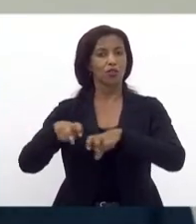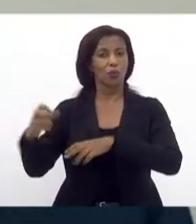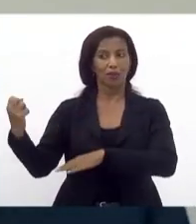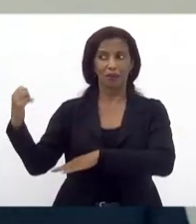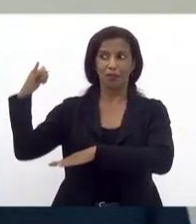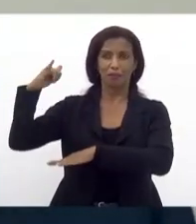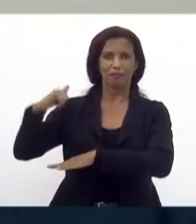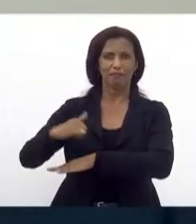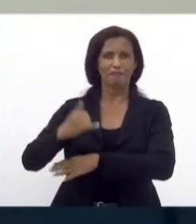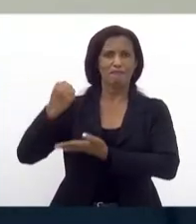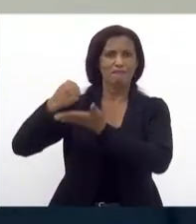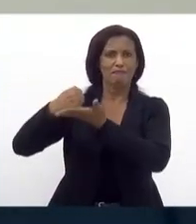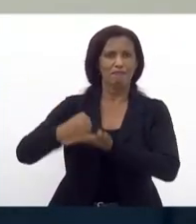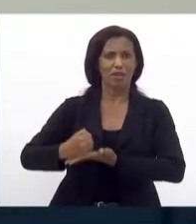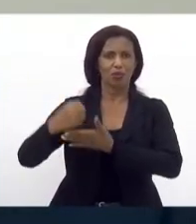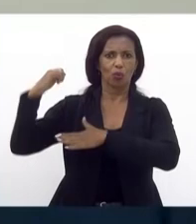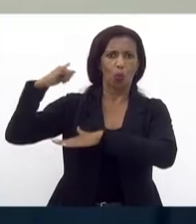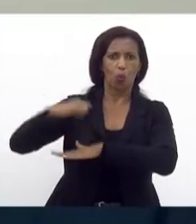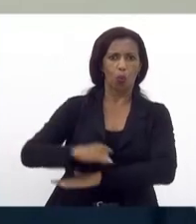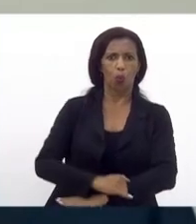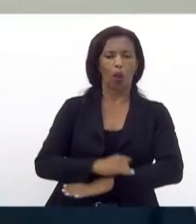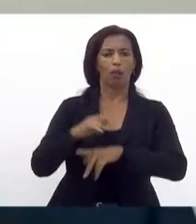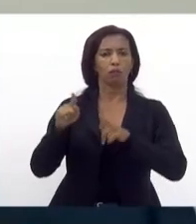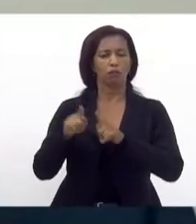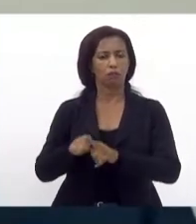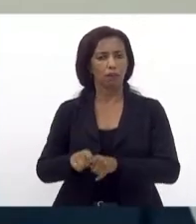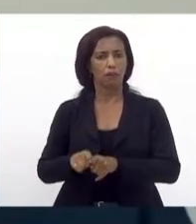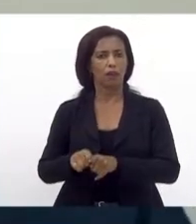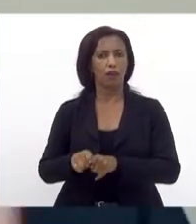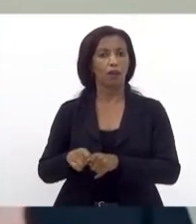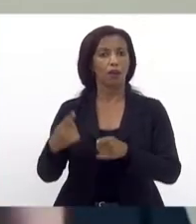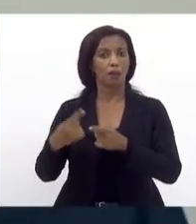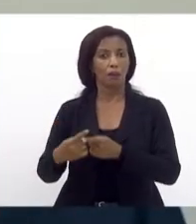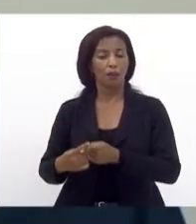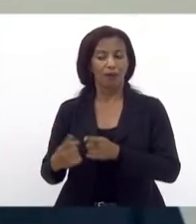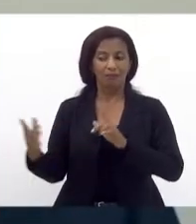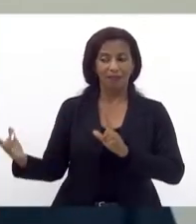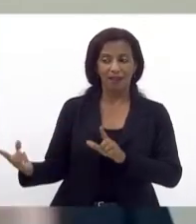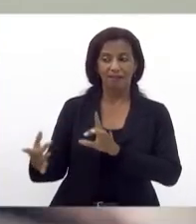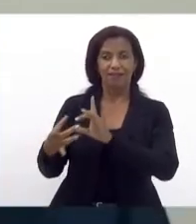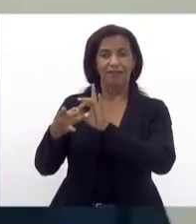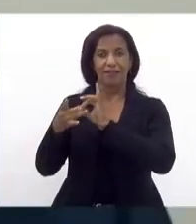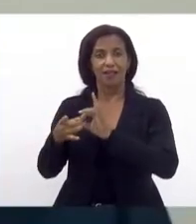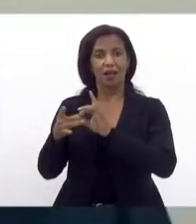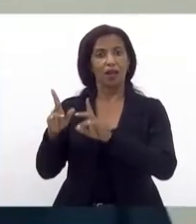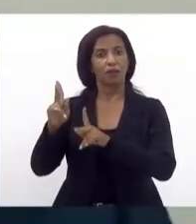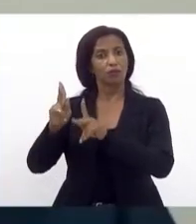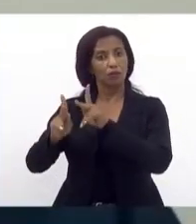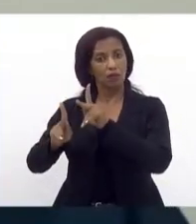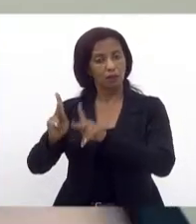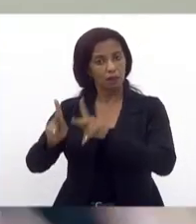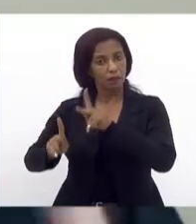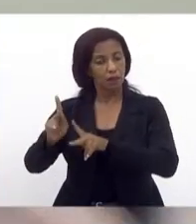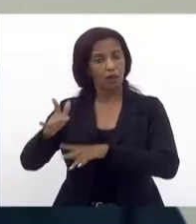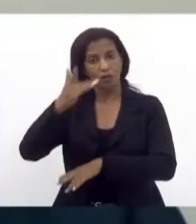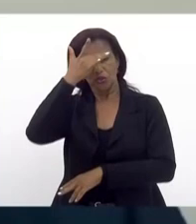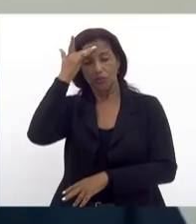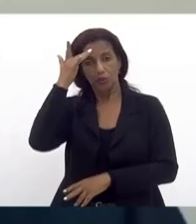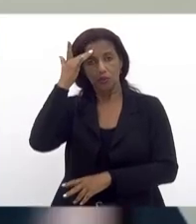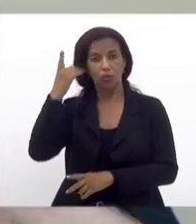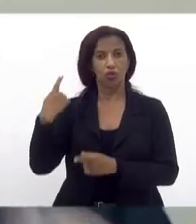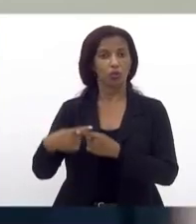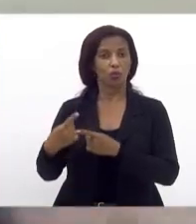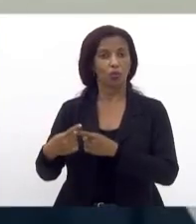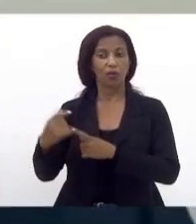também será afetado, porque esse transporte de carga está intimamente ligado aos passageiros, porque os aviões